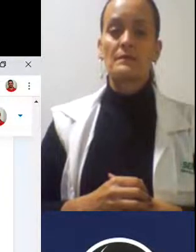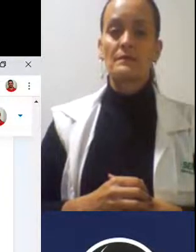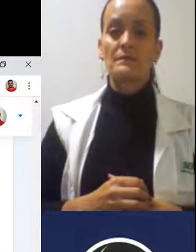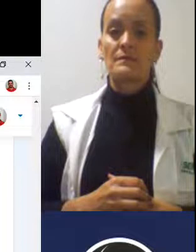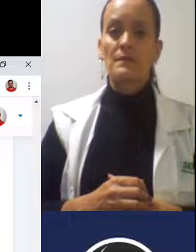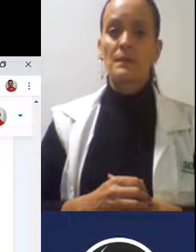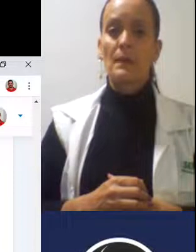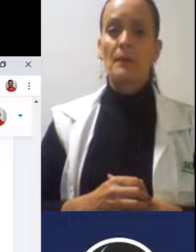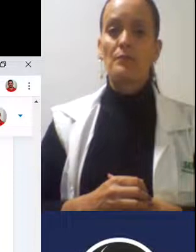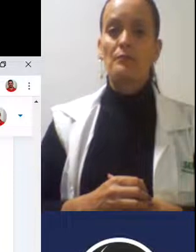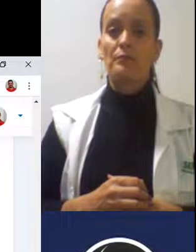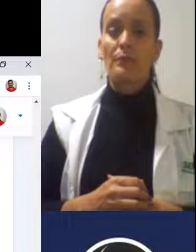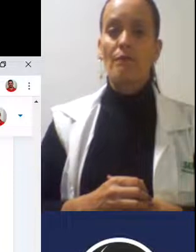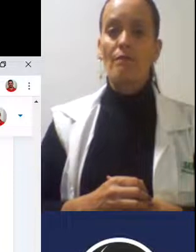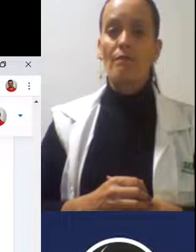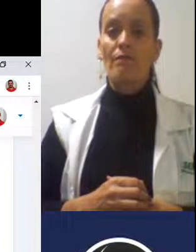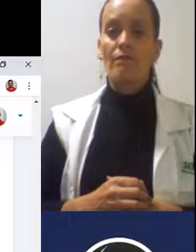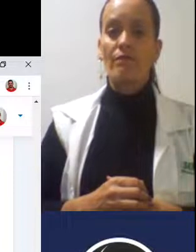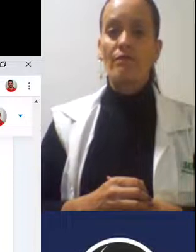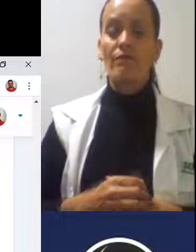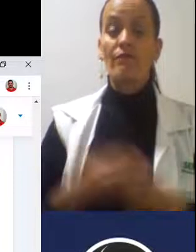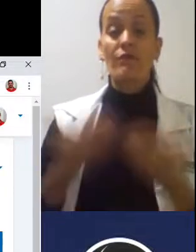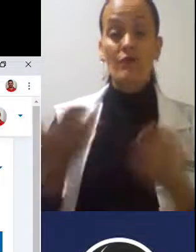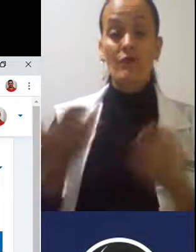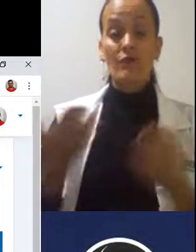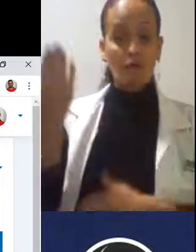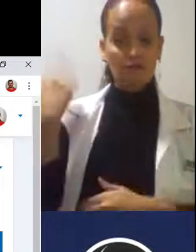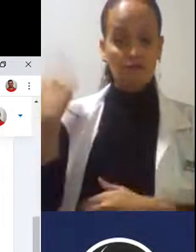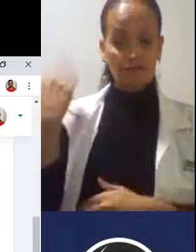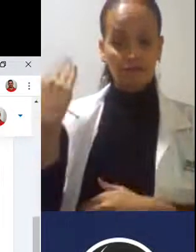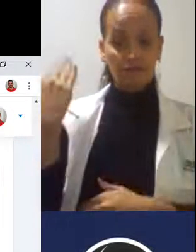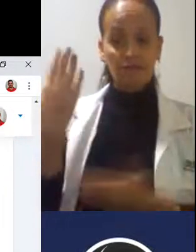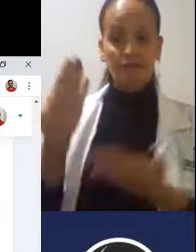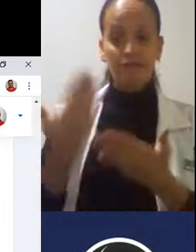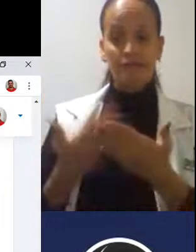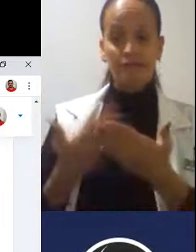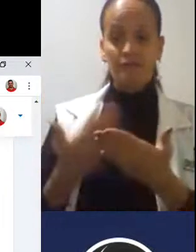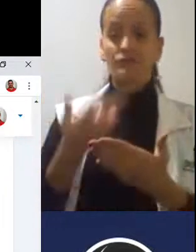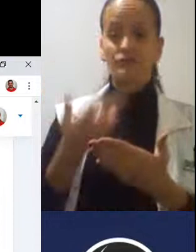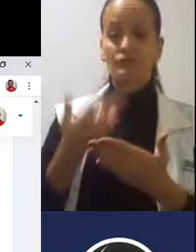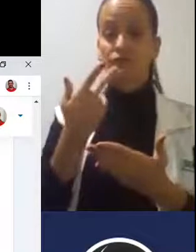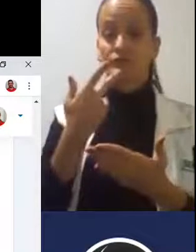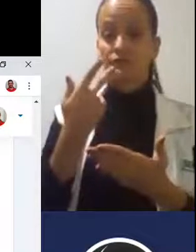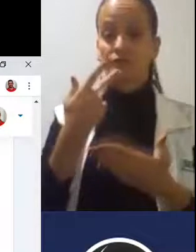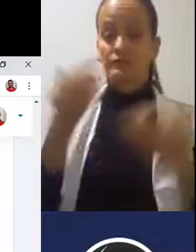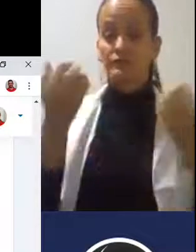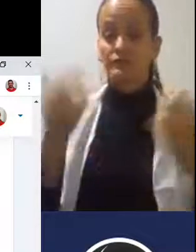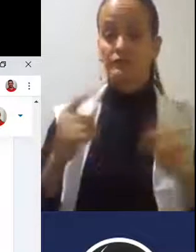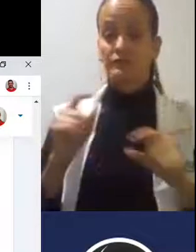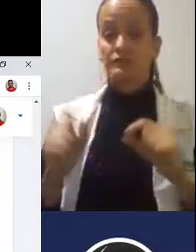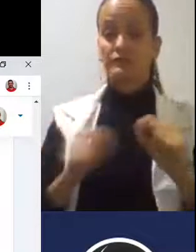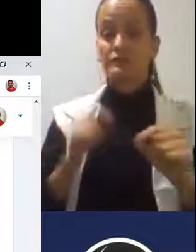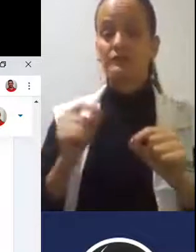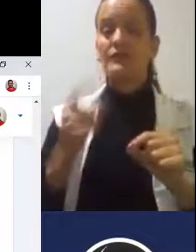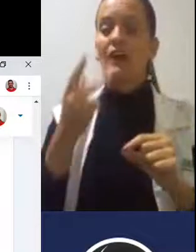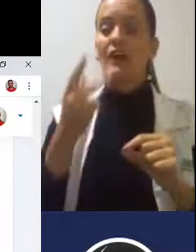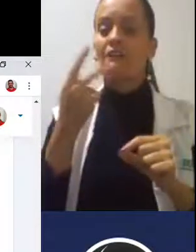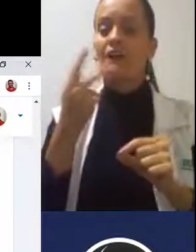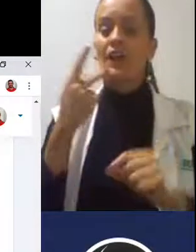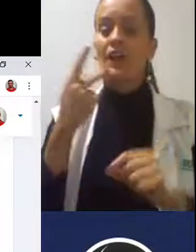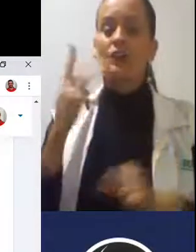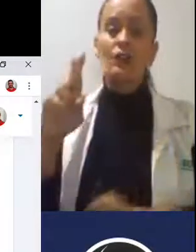Então, pessoal, na última aula, a gente estava comentando a respeito de resistência elétrica, né? Então, vou abrir